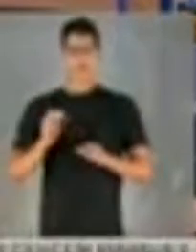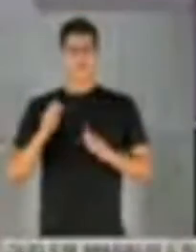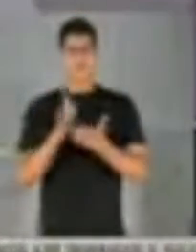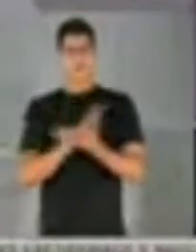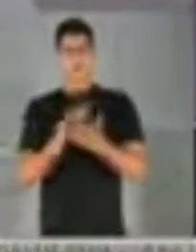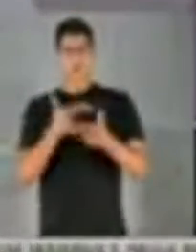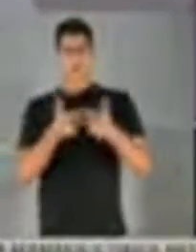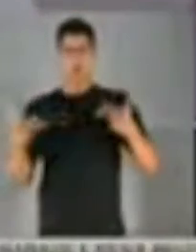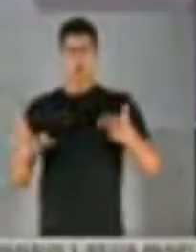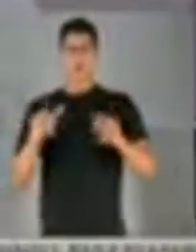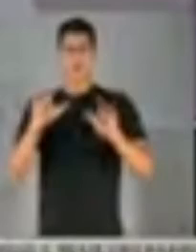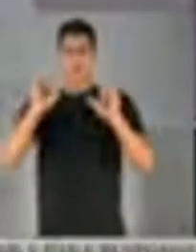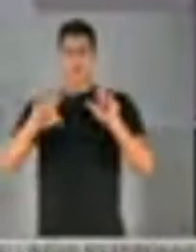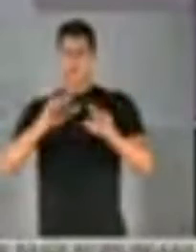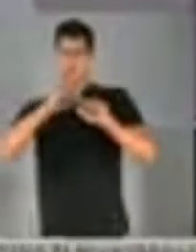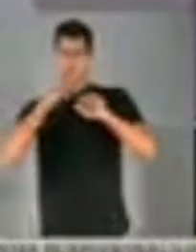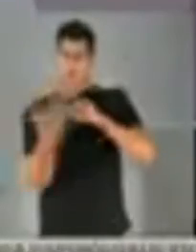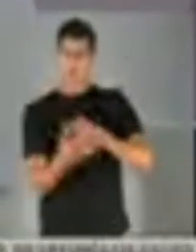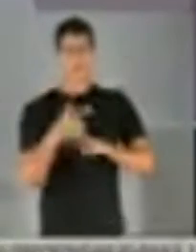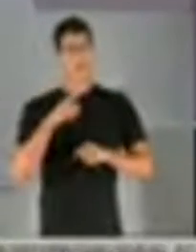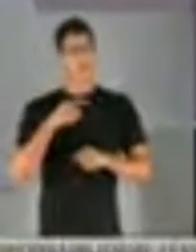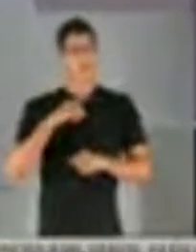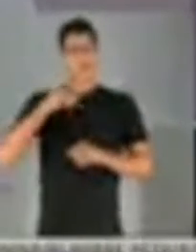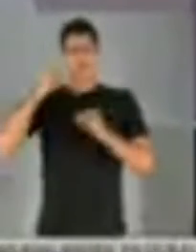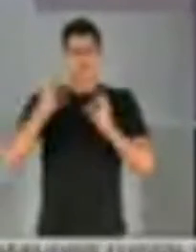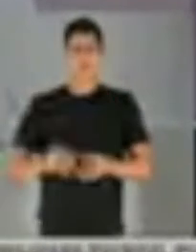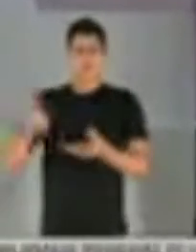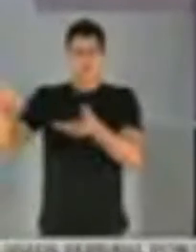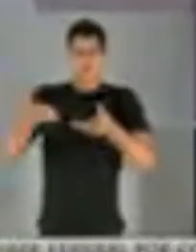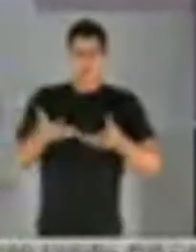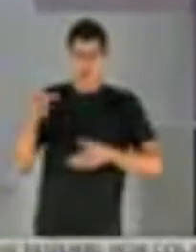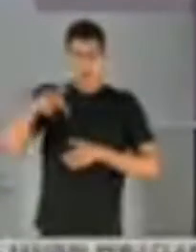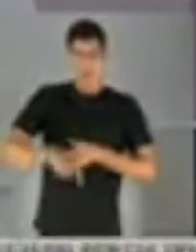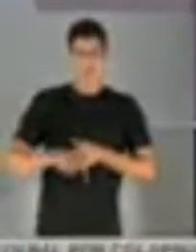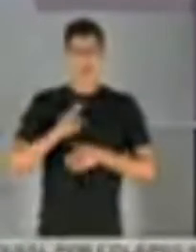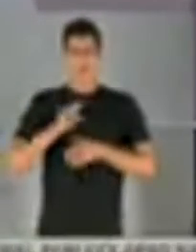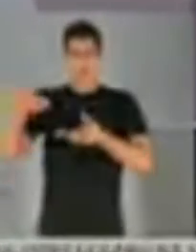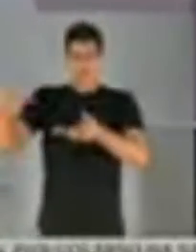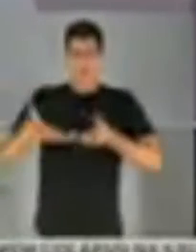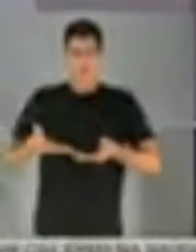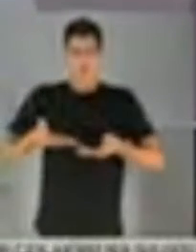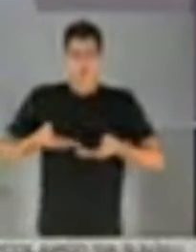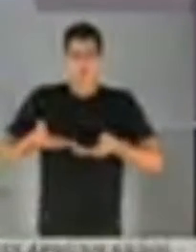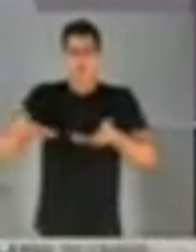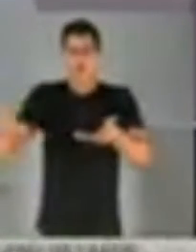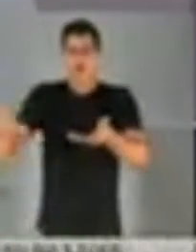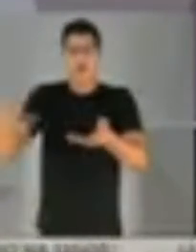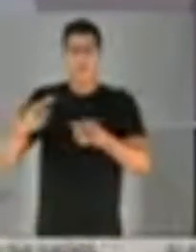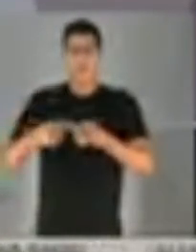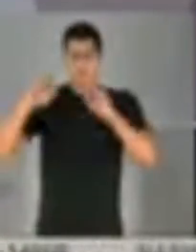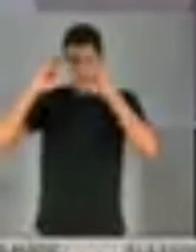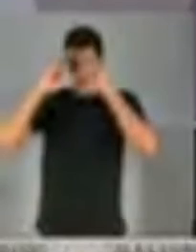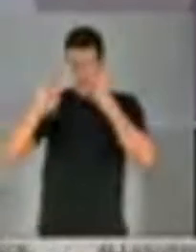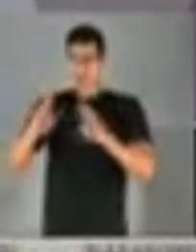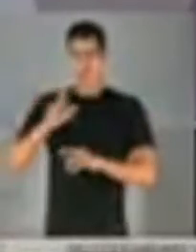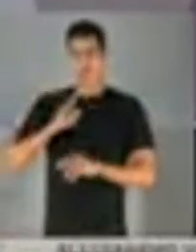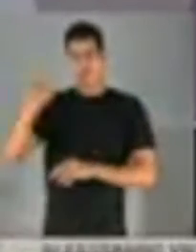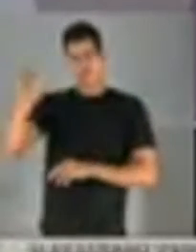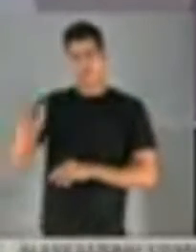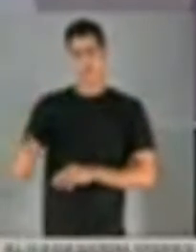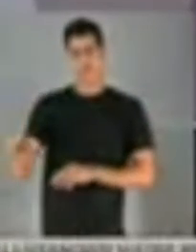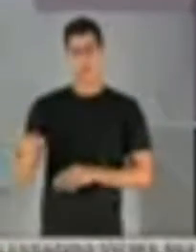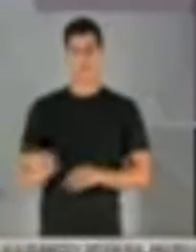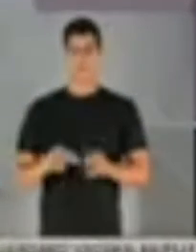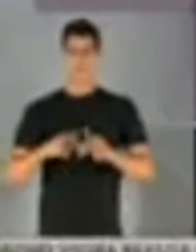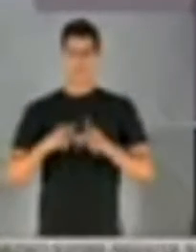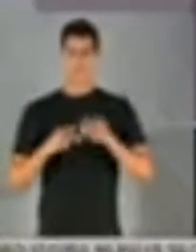coisa em relação ao Covid, tenho certeza que ele seria convidado para vir aqui. Não convocado, convidado para vir chegar, até pelo respeito que temos por ele.